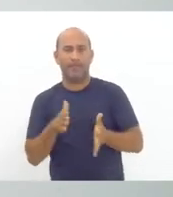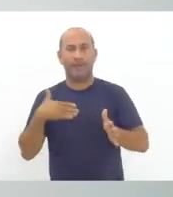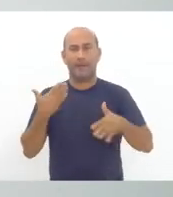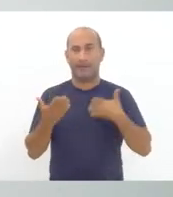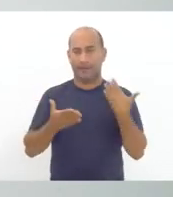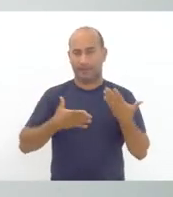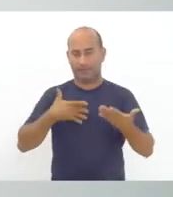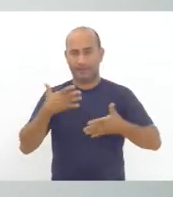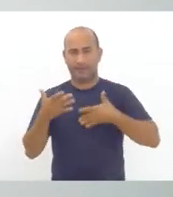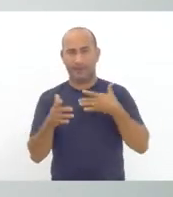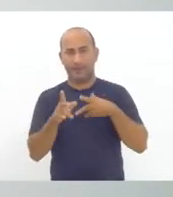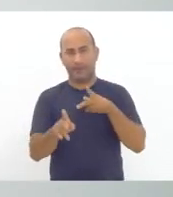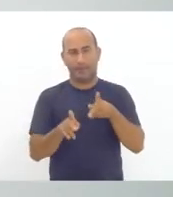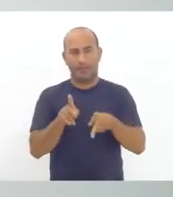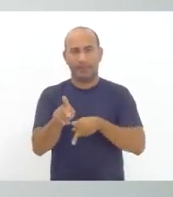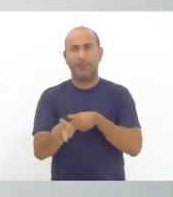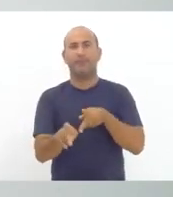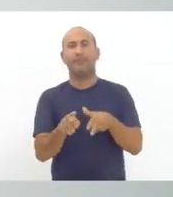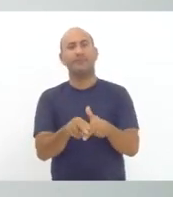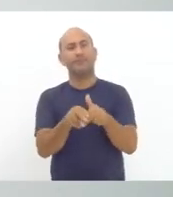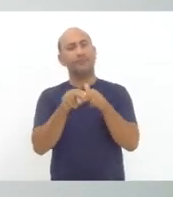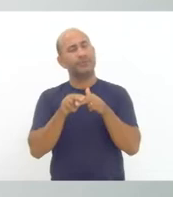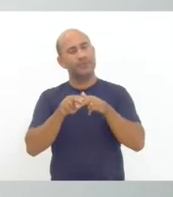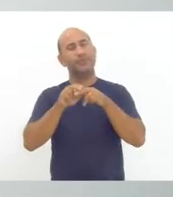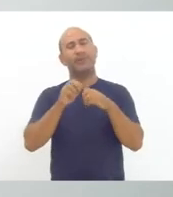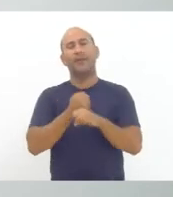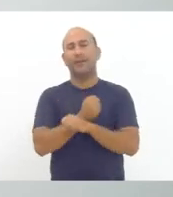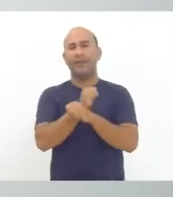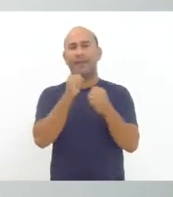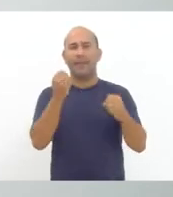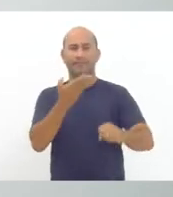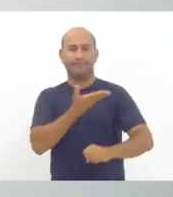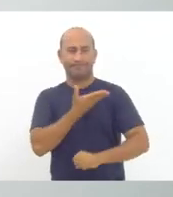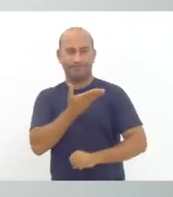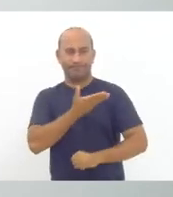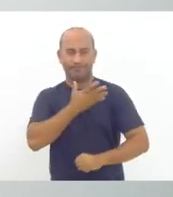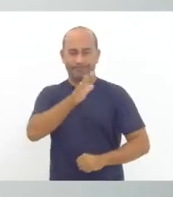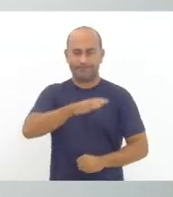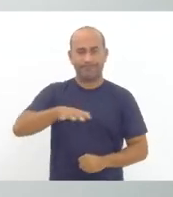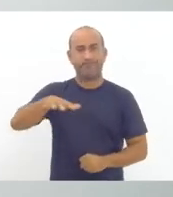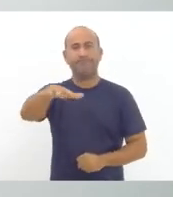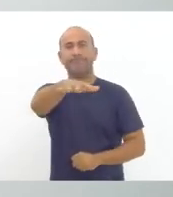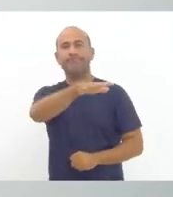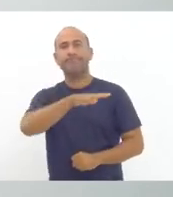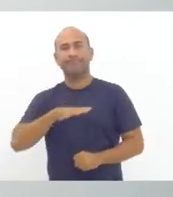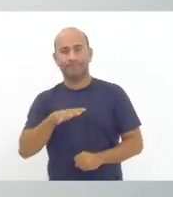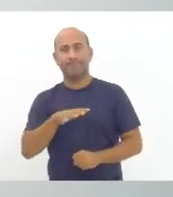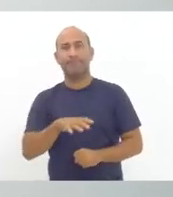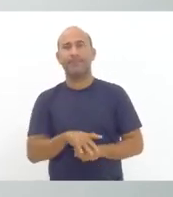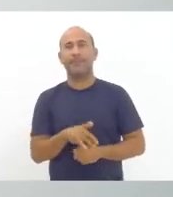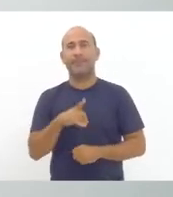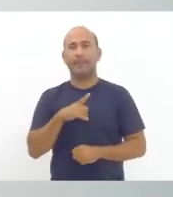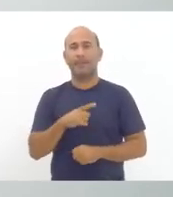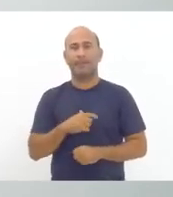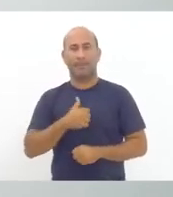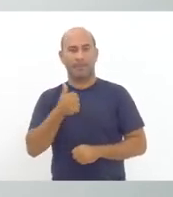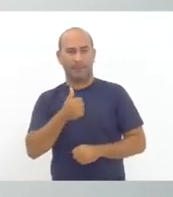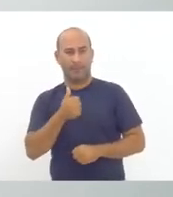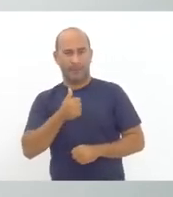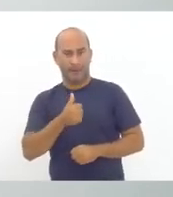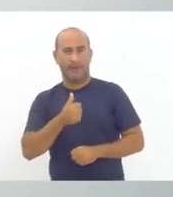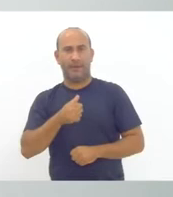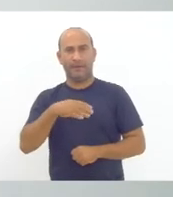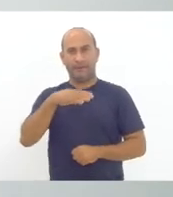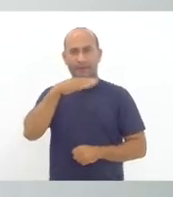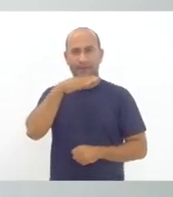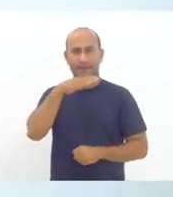República apesar de cultivar grandes amizades em todas as agremiações como a Estação Primeira de Mangueira e